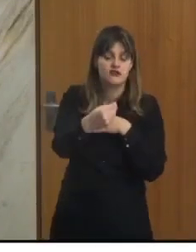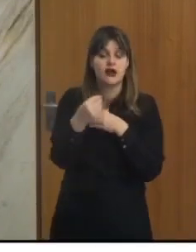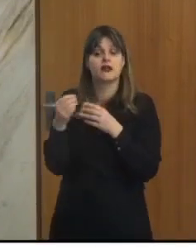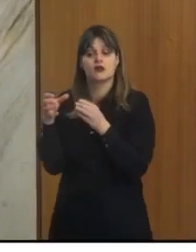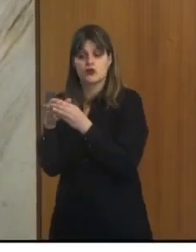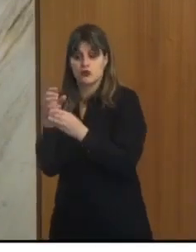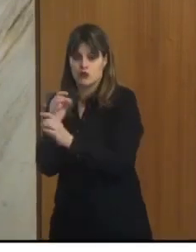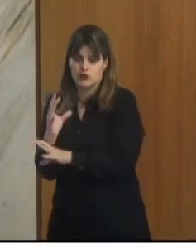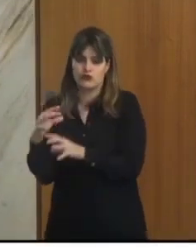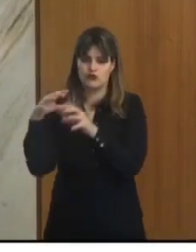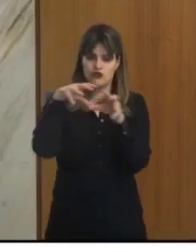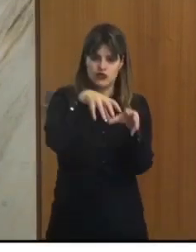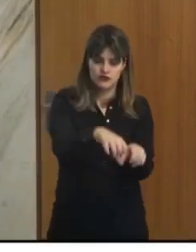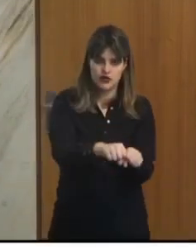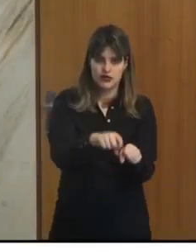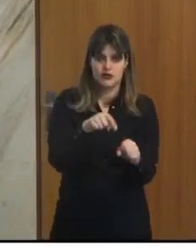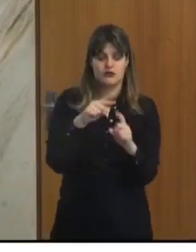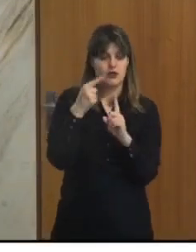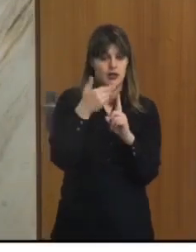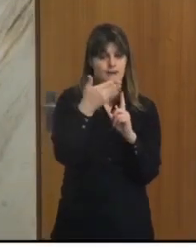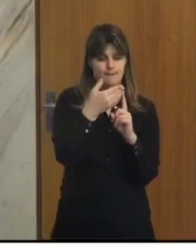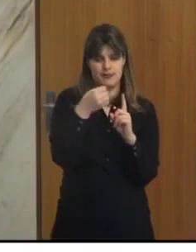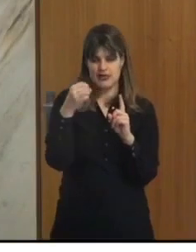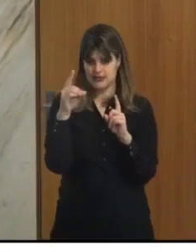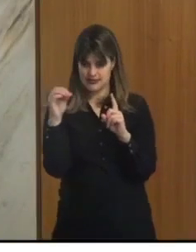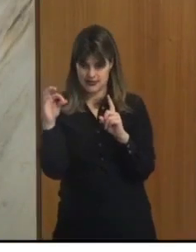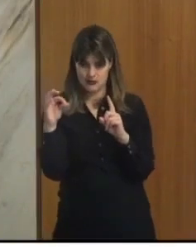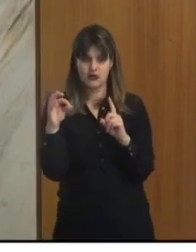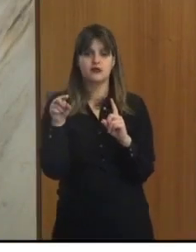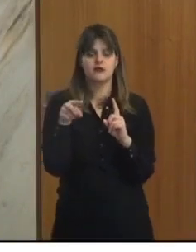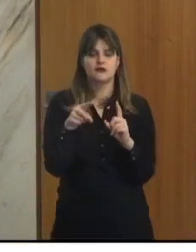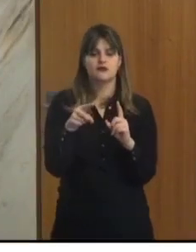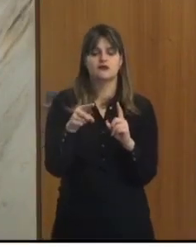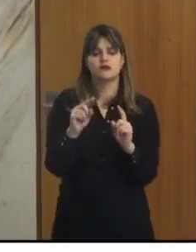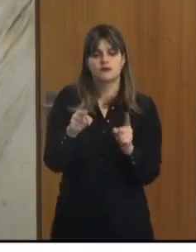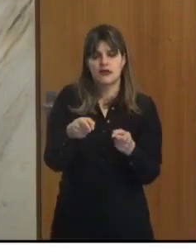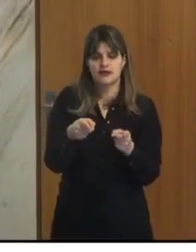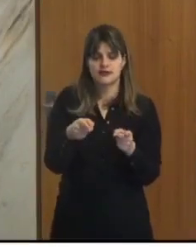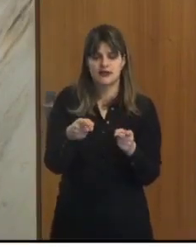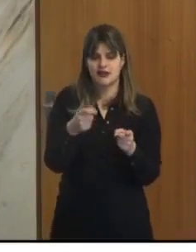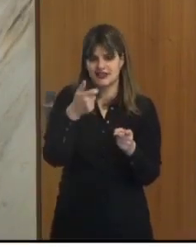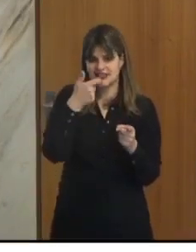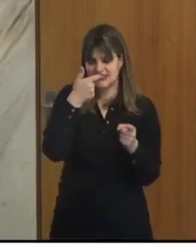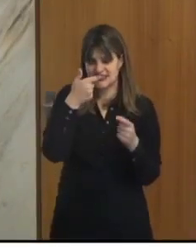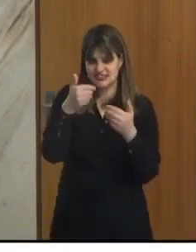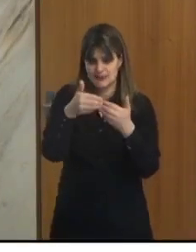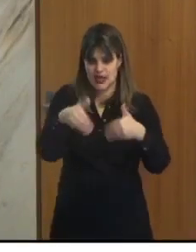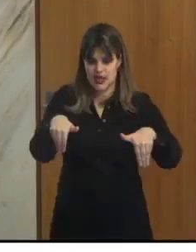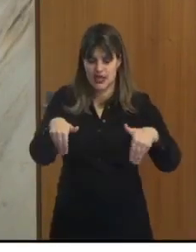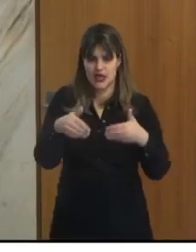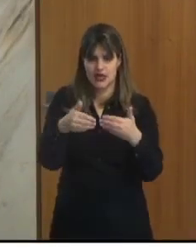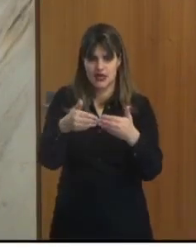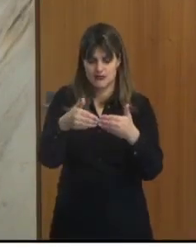é conquistada em 1064 e dá-se início à construção de uma barreira, de algo a